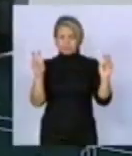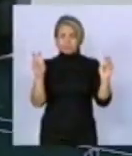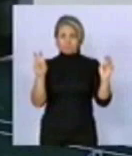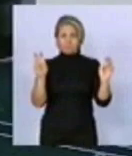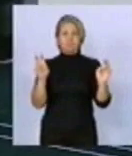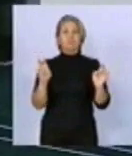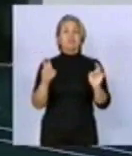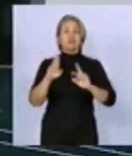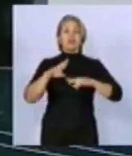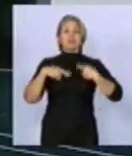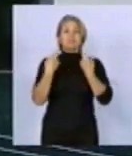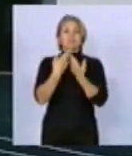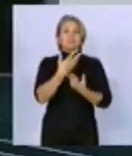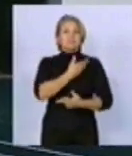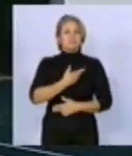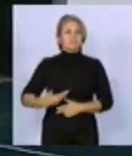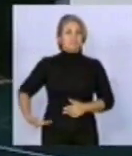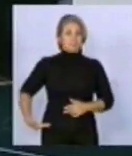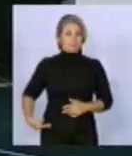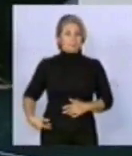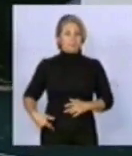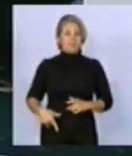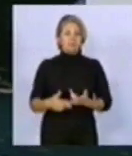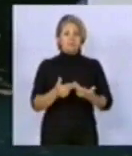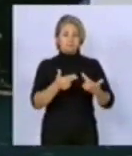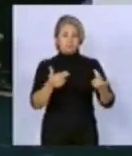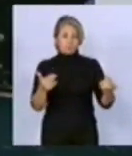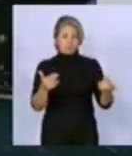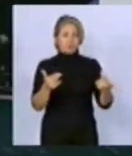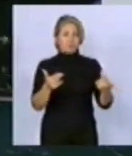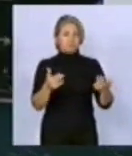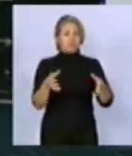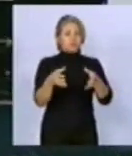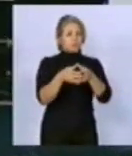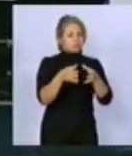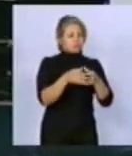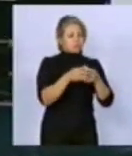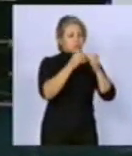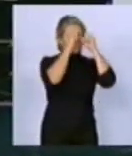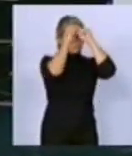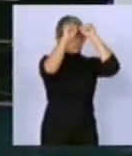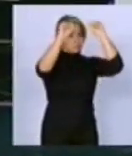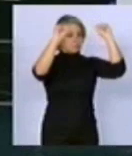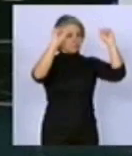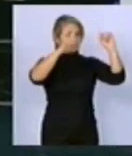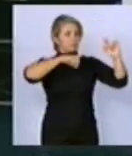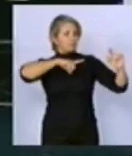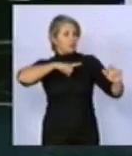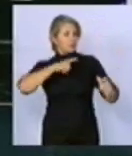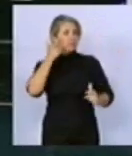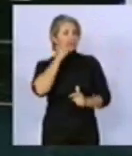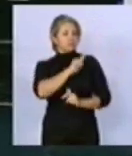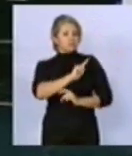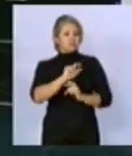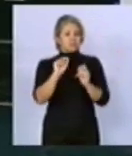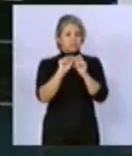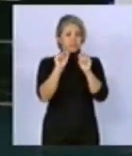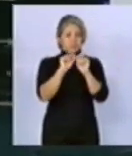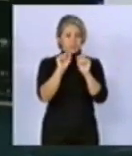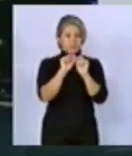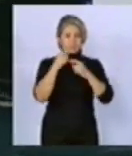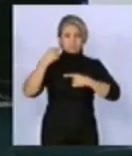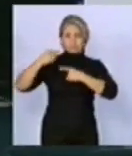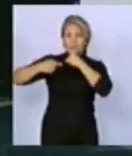audiência pública é uma faculdade que a suprema corte se vale para realizar um